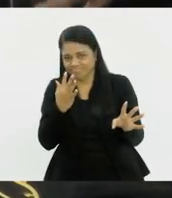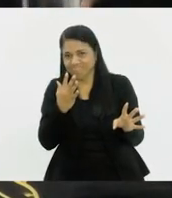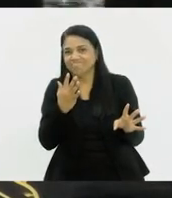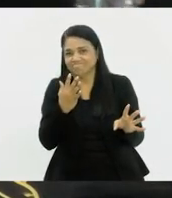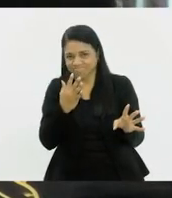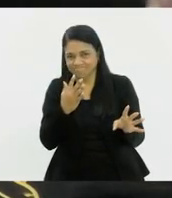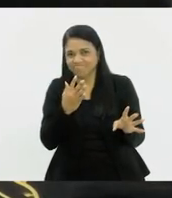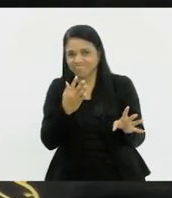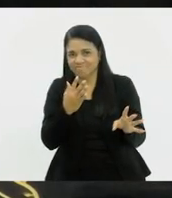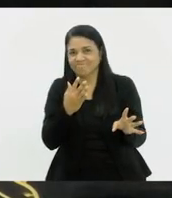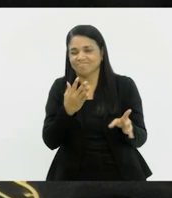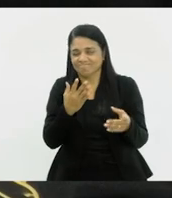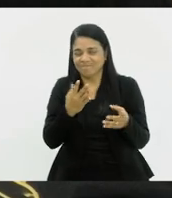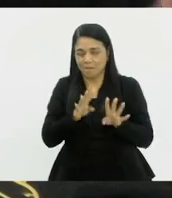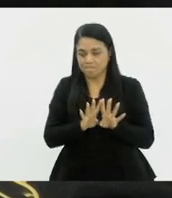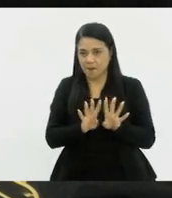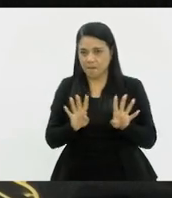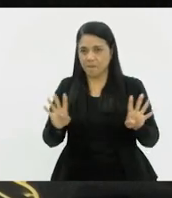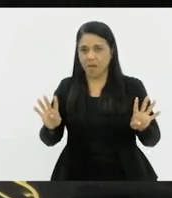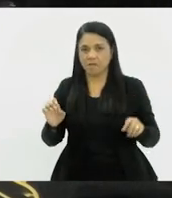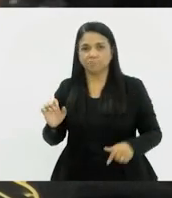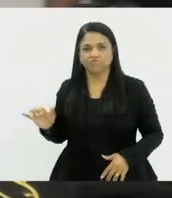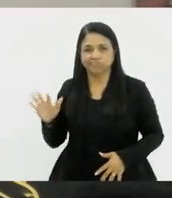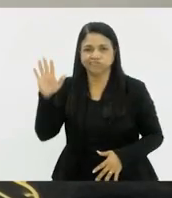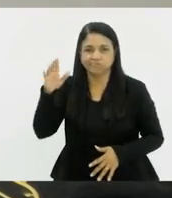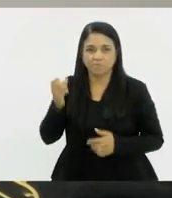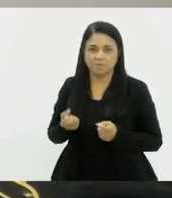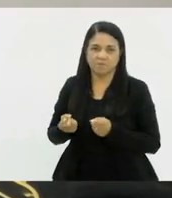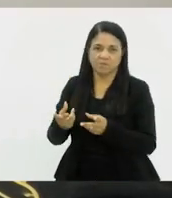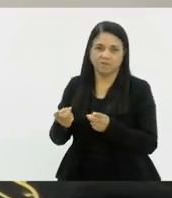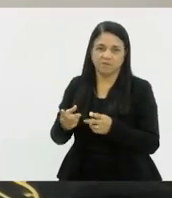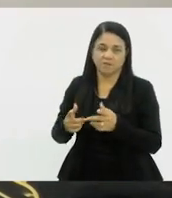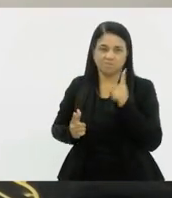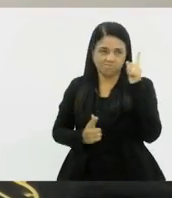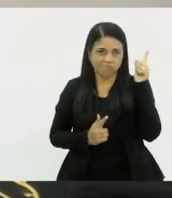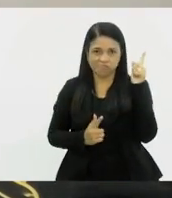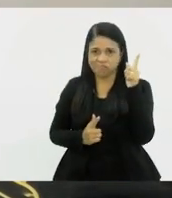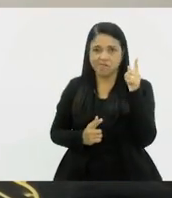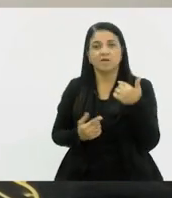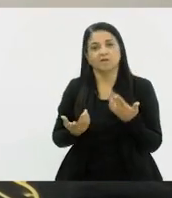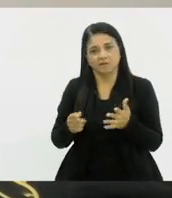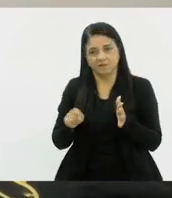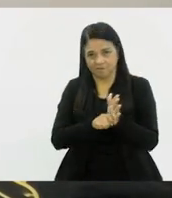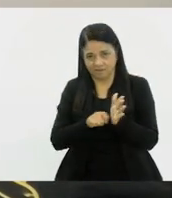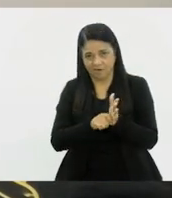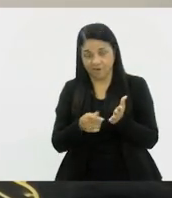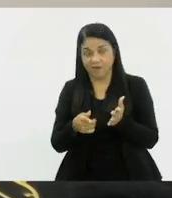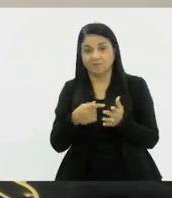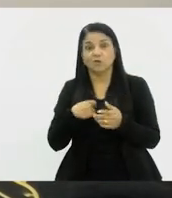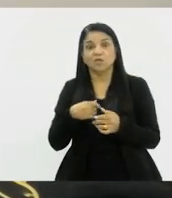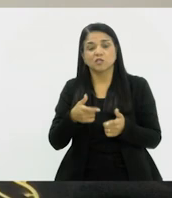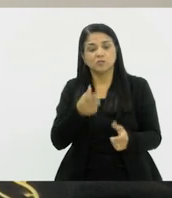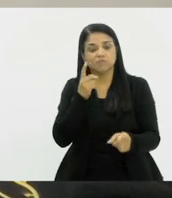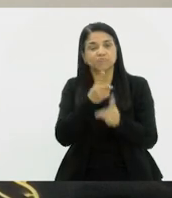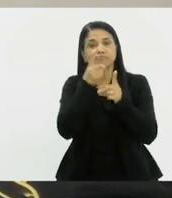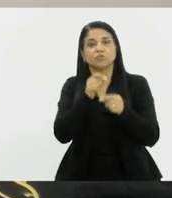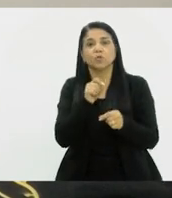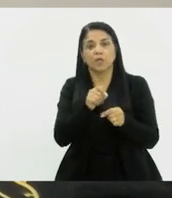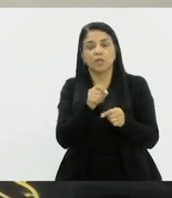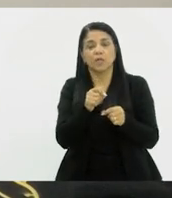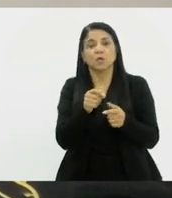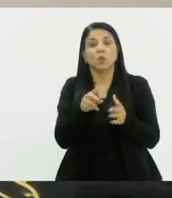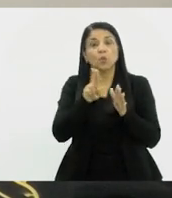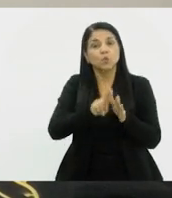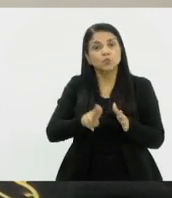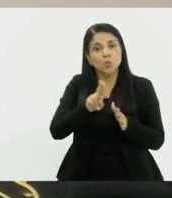estarem ali na nas linhas do tráfico Então o que a gente identificou é são usuários ou pequeno pequenos traficantes que